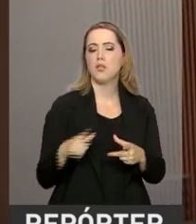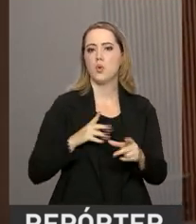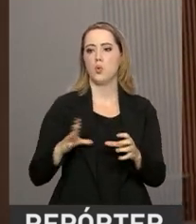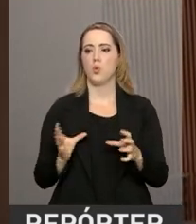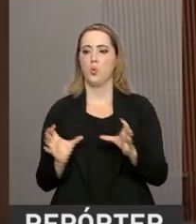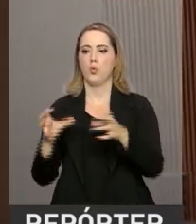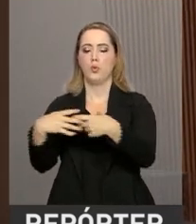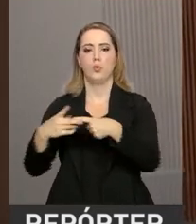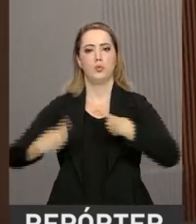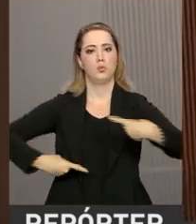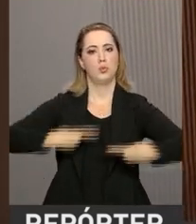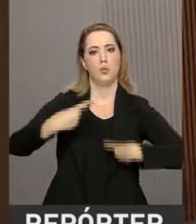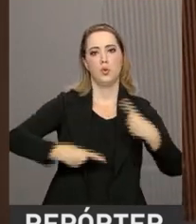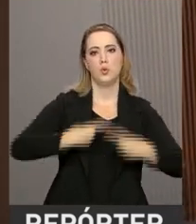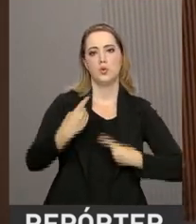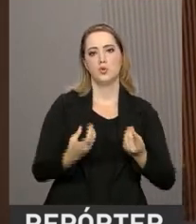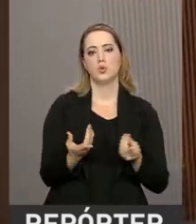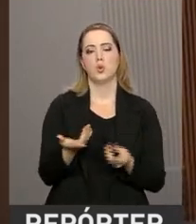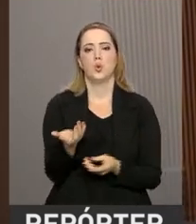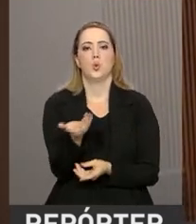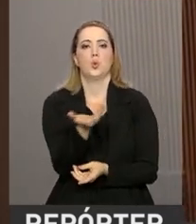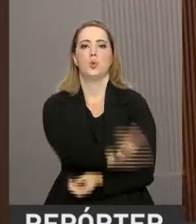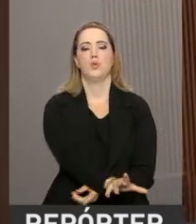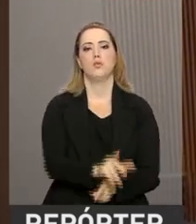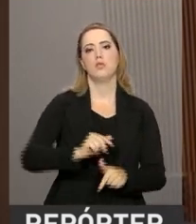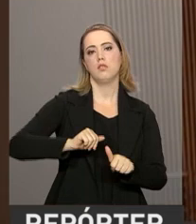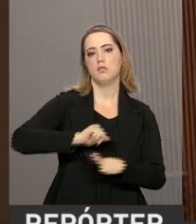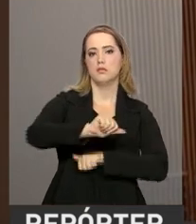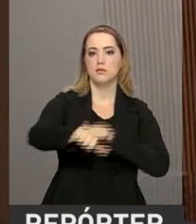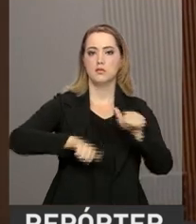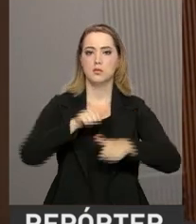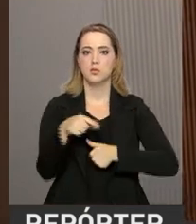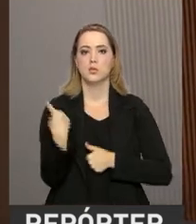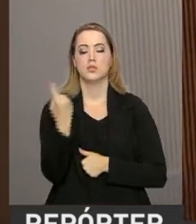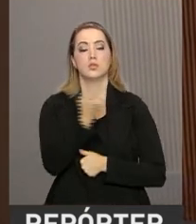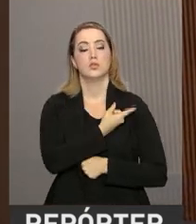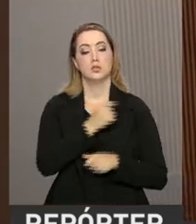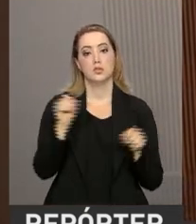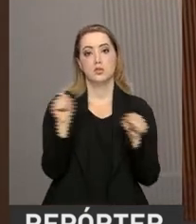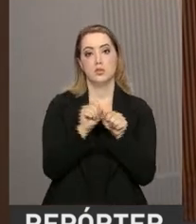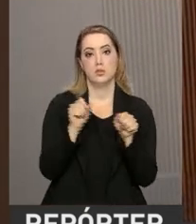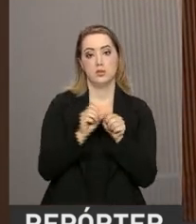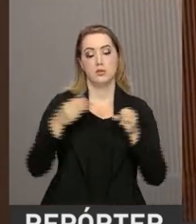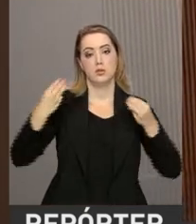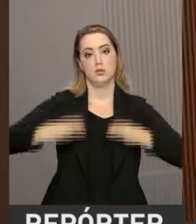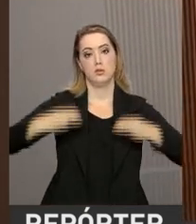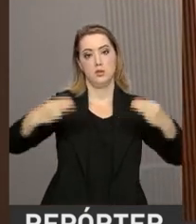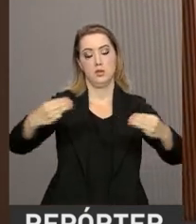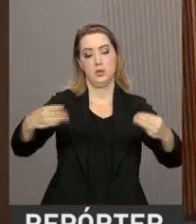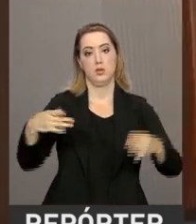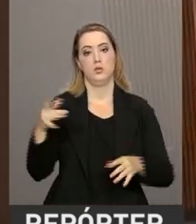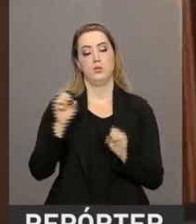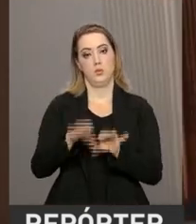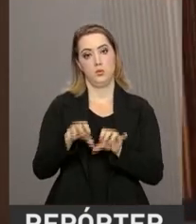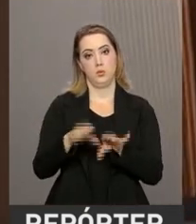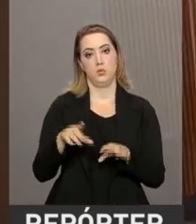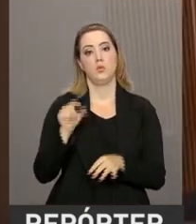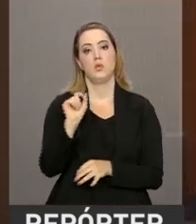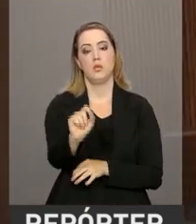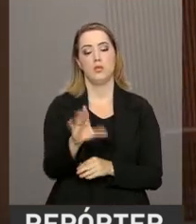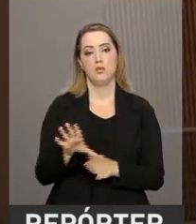partidos que estão insatisfeitos com as mudanças que nós estamos promovendo no Ministério da Educação, que levarão em